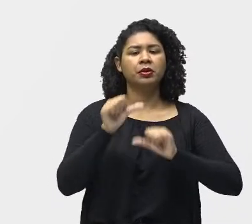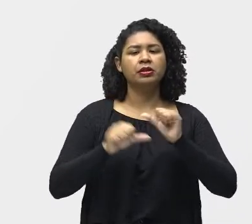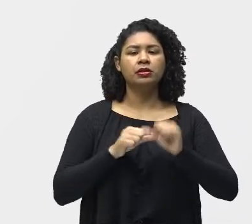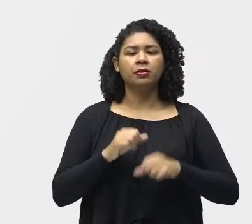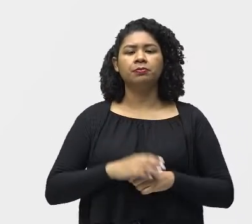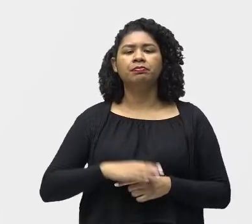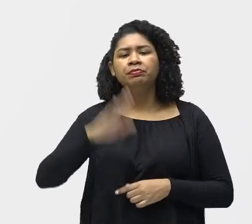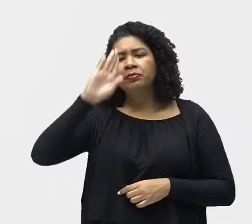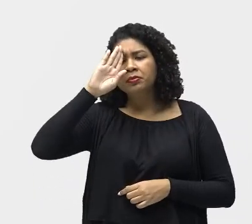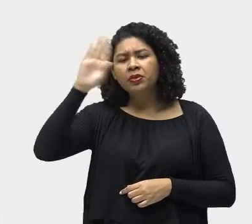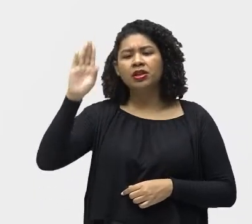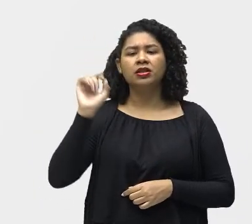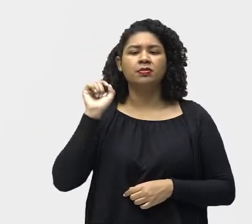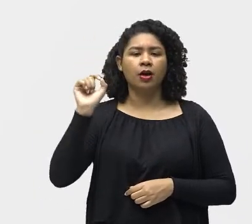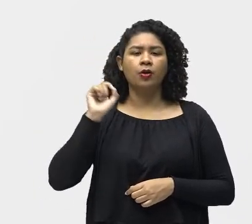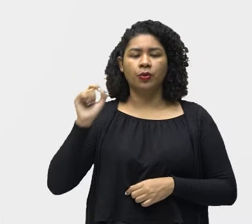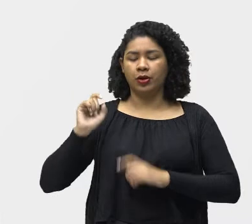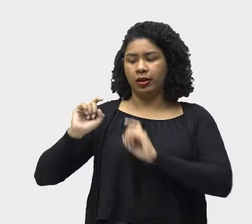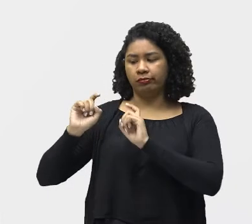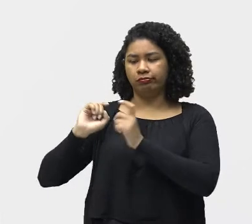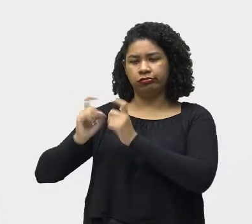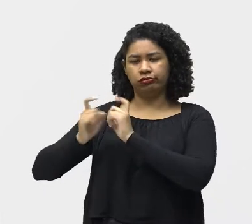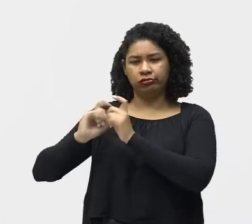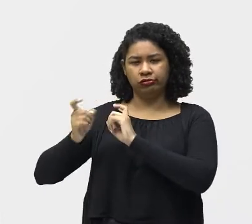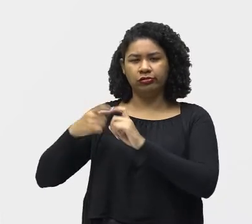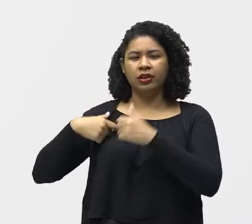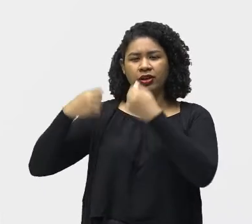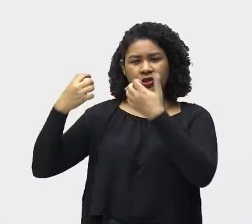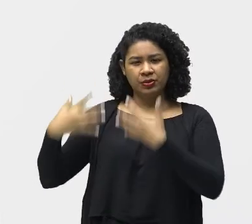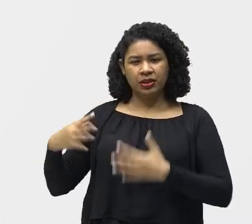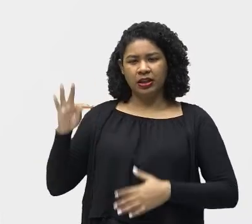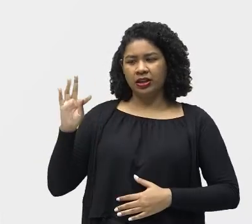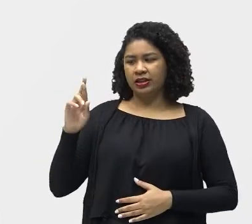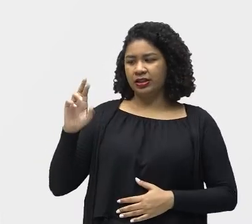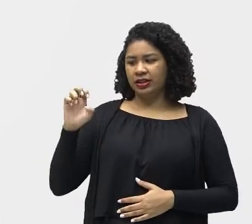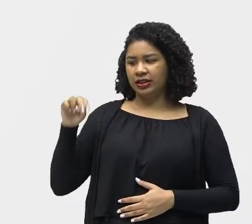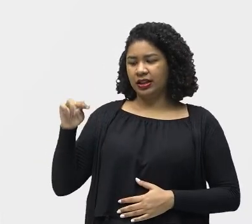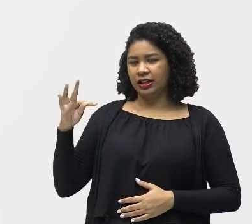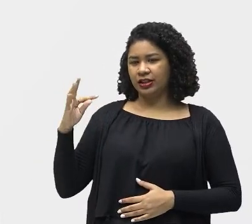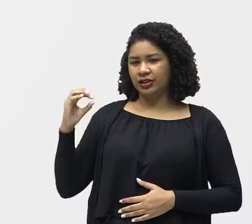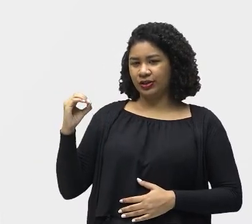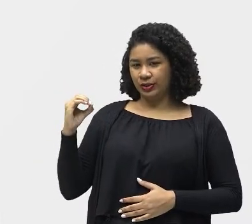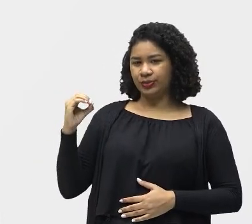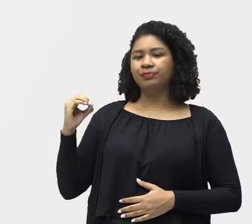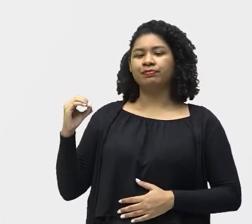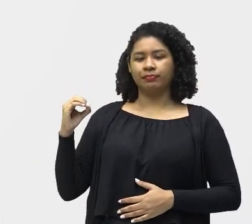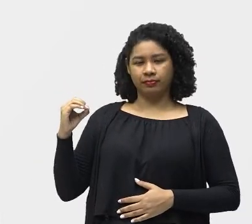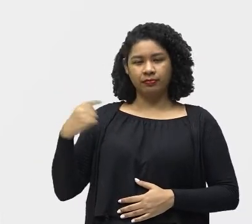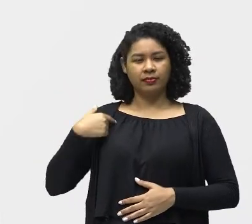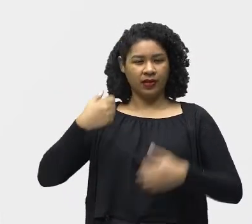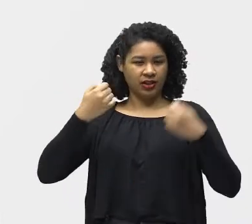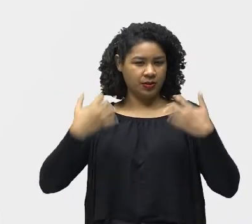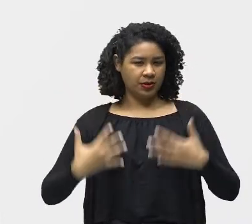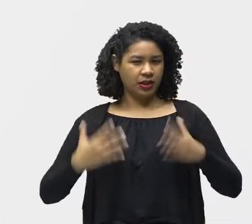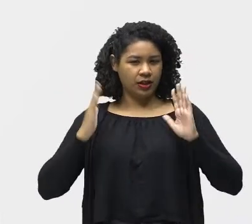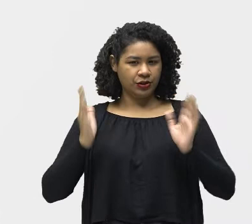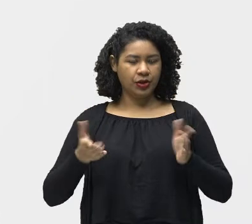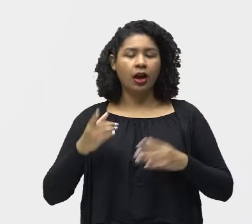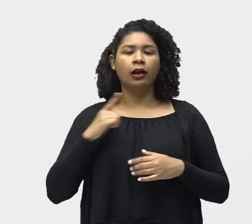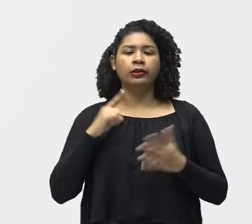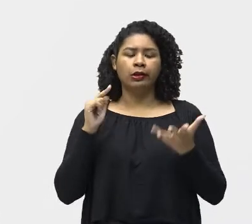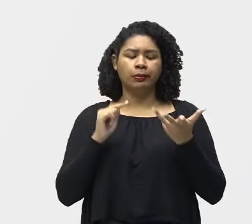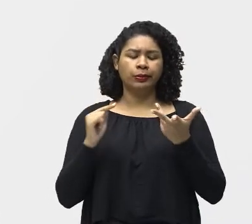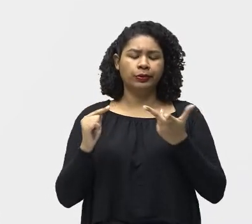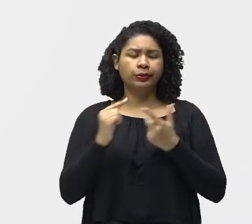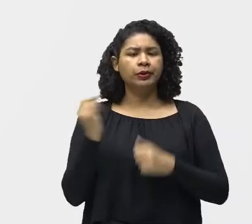especial atenção É o Conselho de Trento Que a gente já falou Dele inúmeras vezes Onde se discutiam Pontos importantes Da fé católica